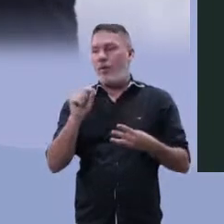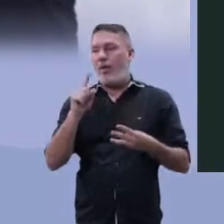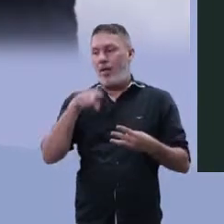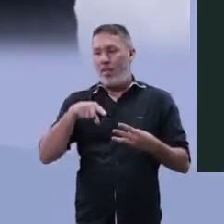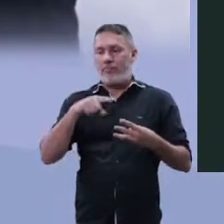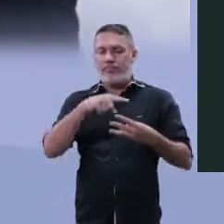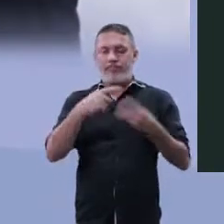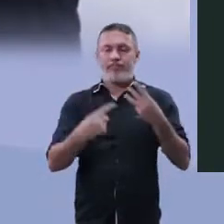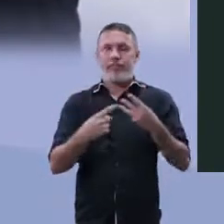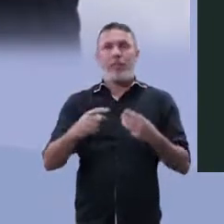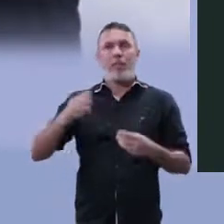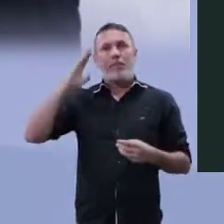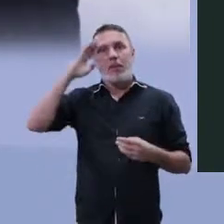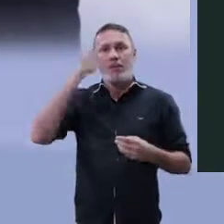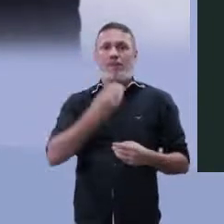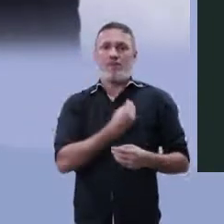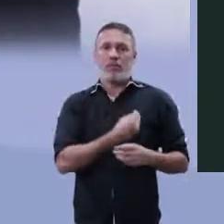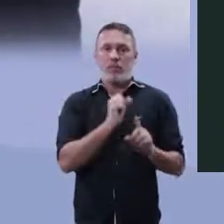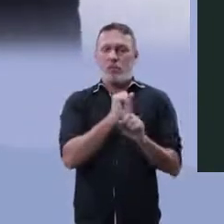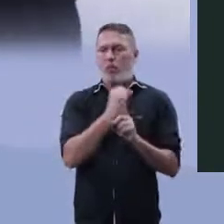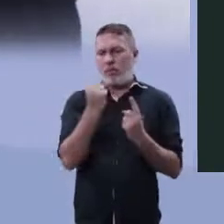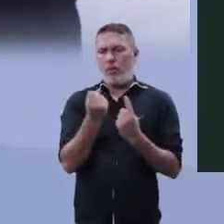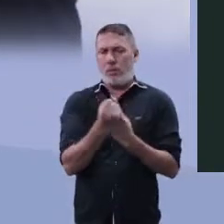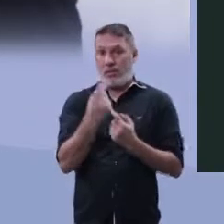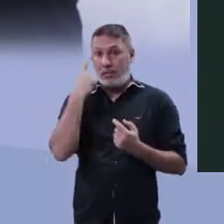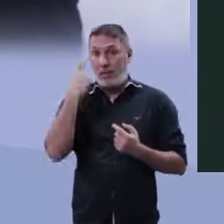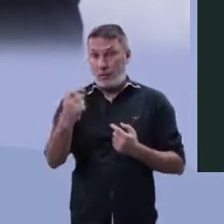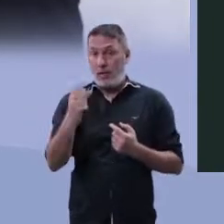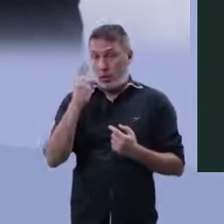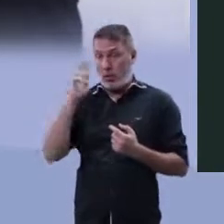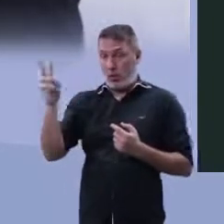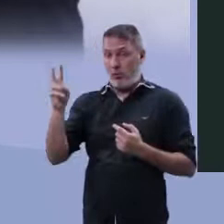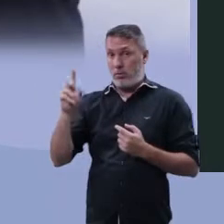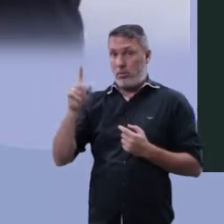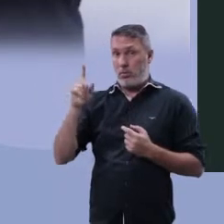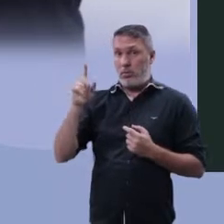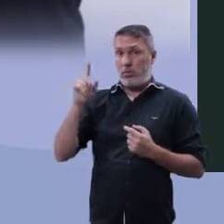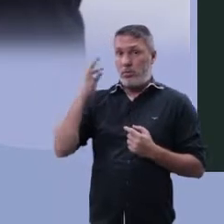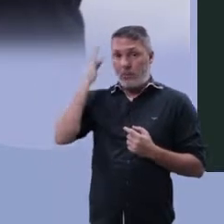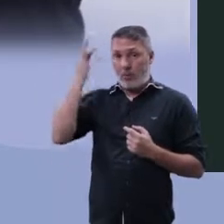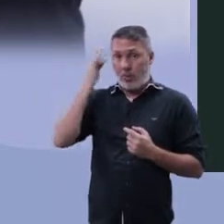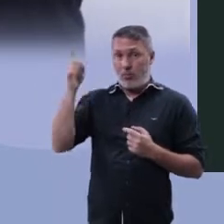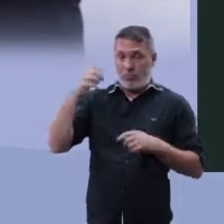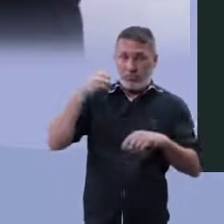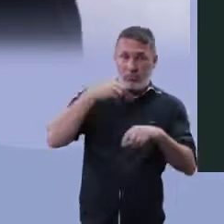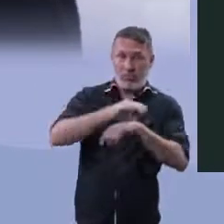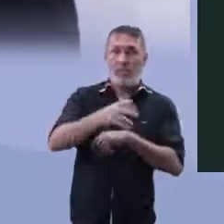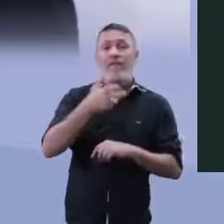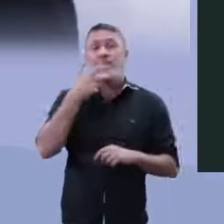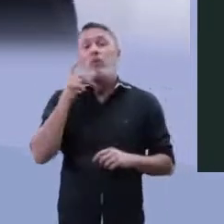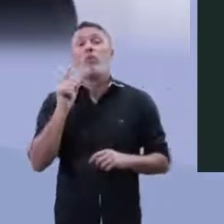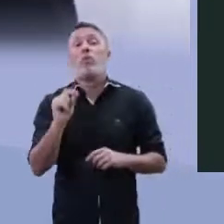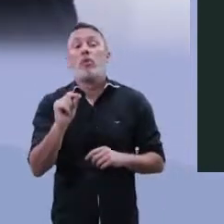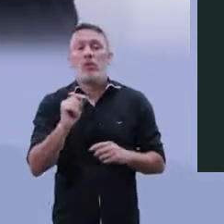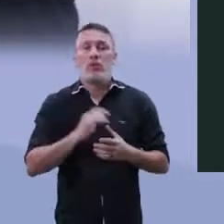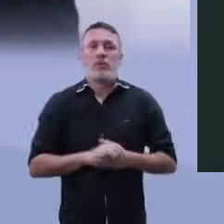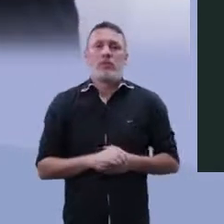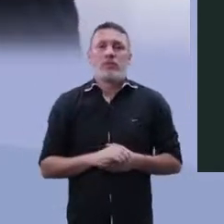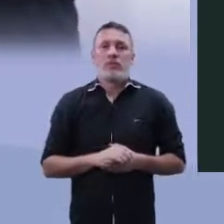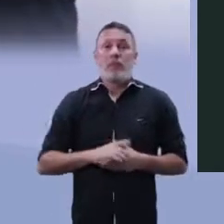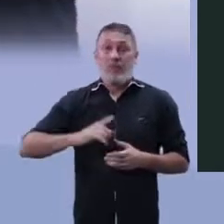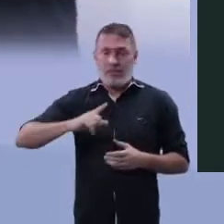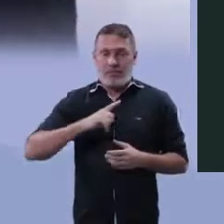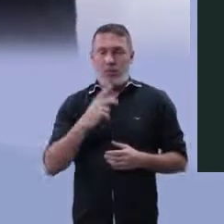lógico, né? Estou falando de três indivíduos, né? É a unidade fundamental da vida social. Ou seja, isso é muito